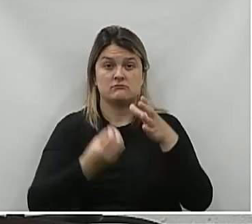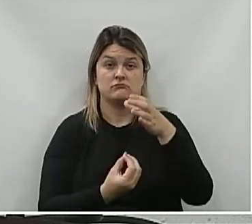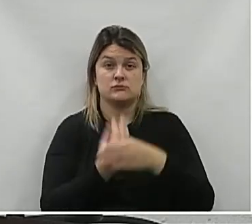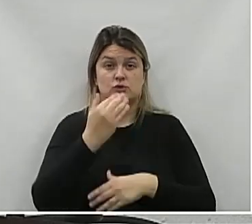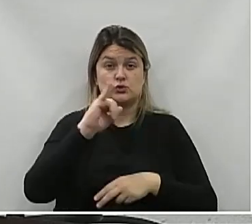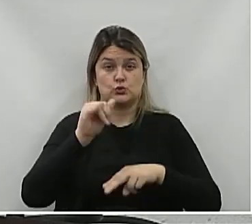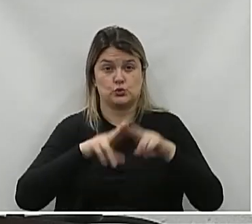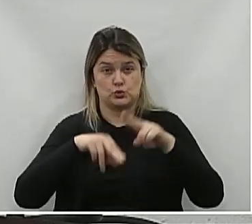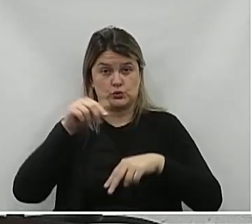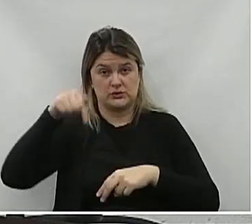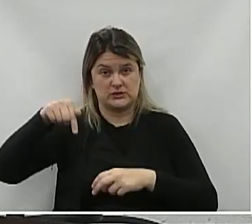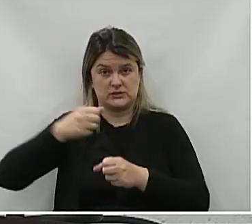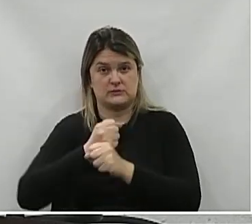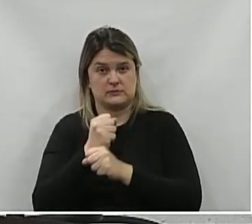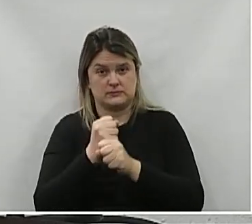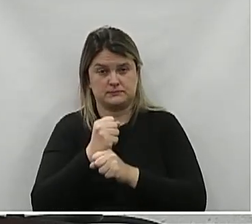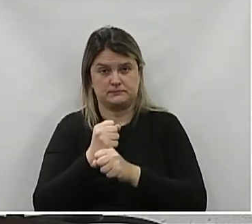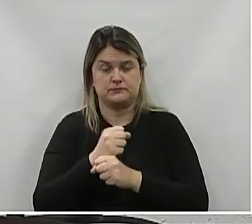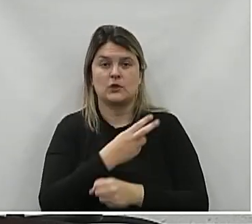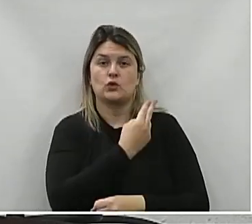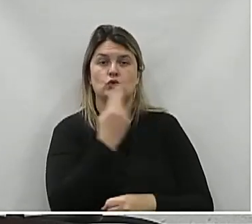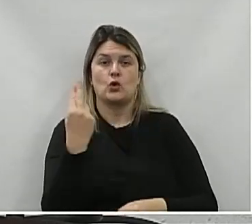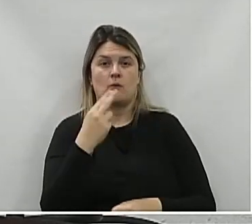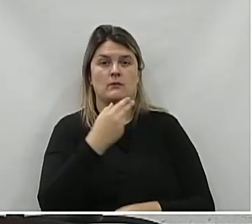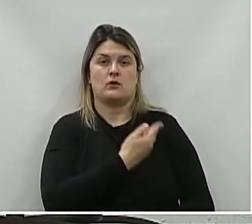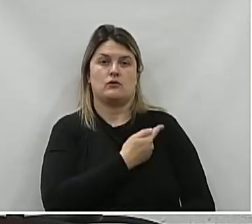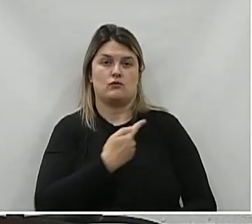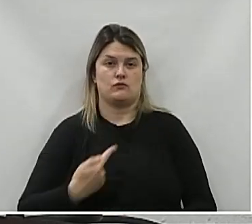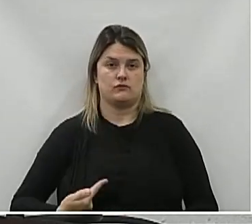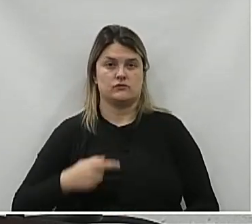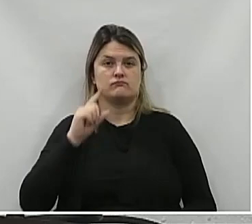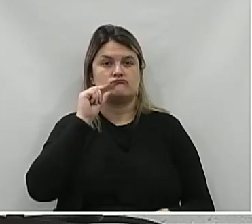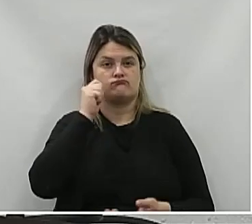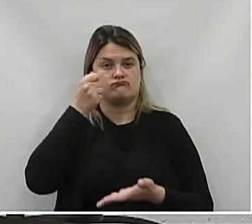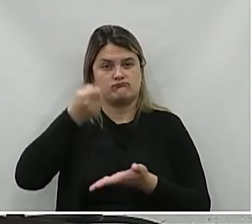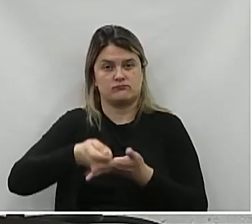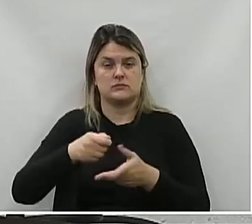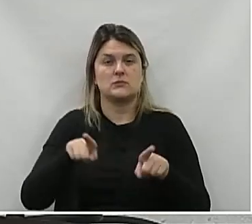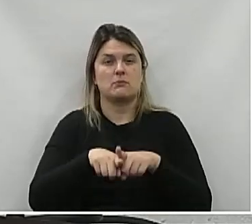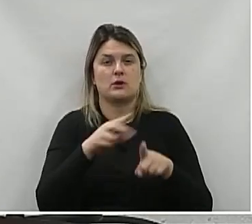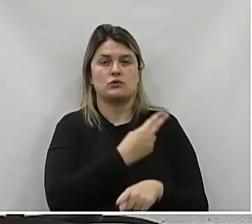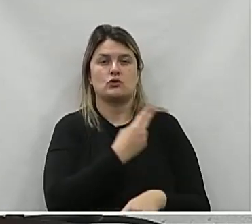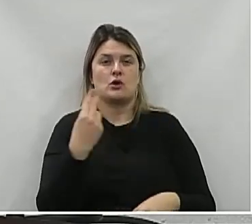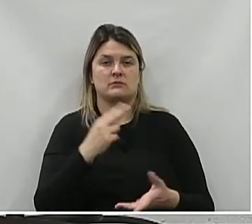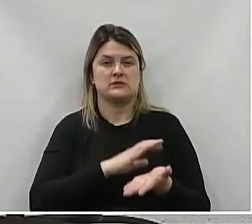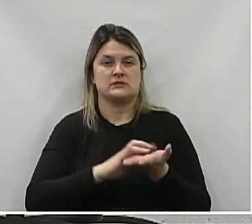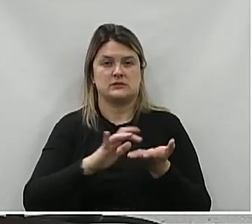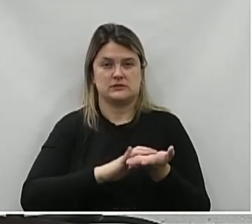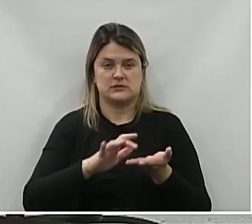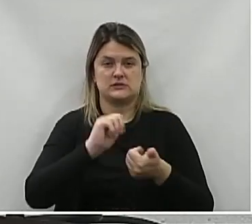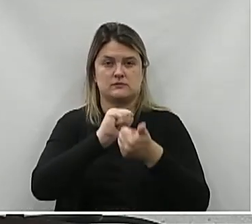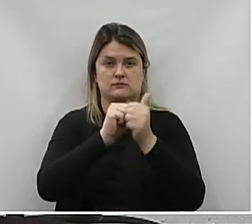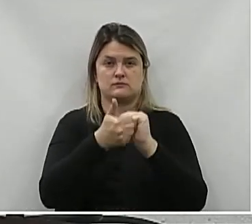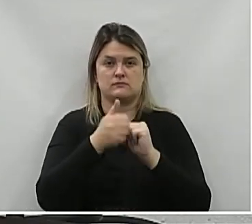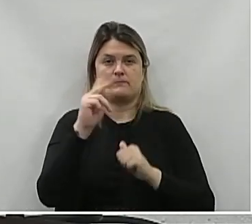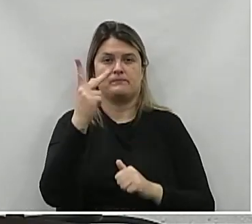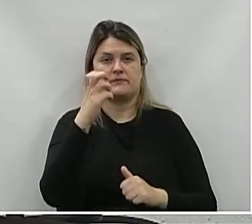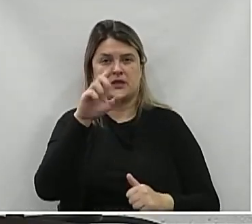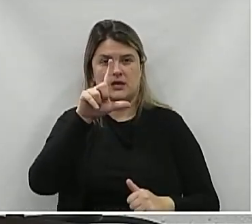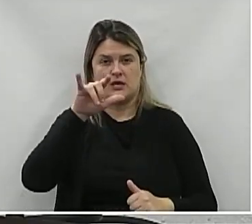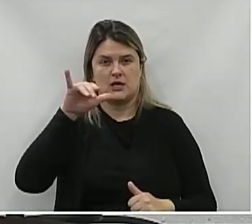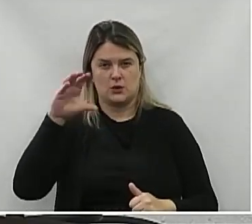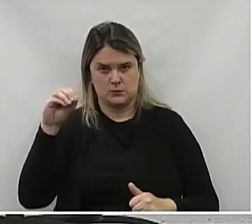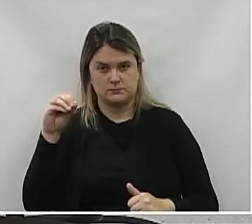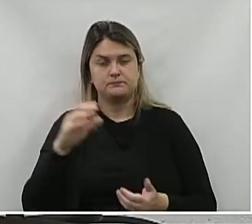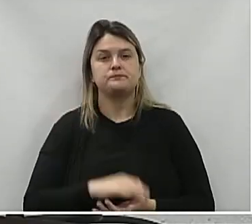junho desse ano, né? Então, em nome do nosso governador Ratinho Júnior, em nome do nosso secretário de Esportes, Hélio